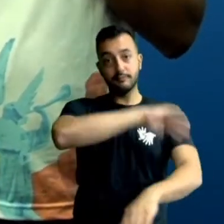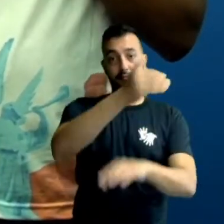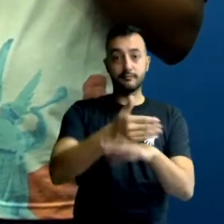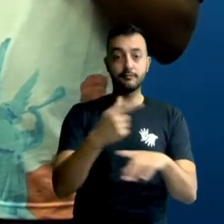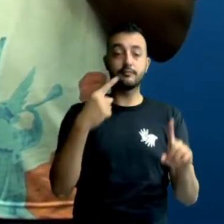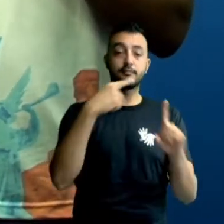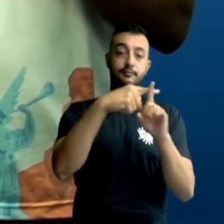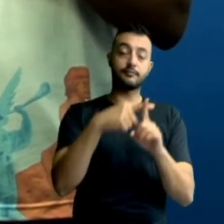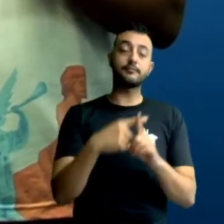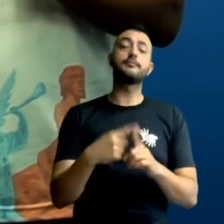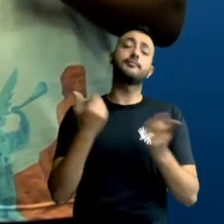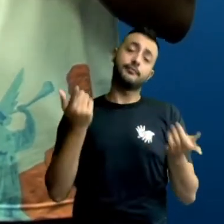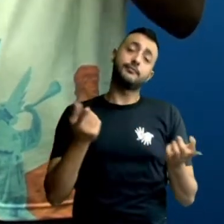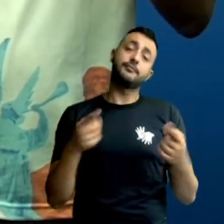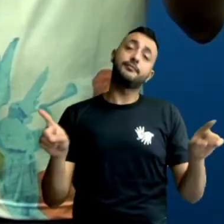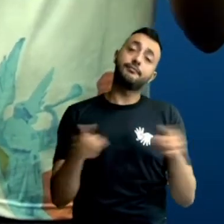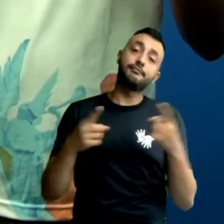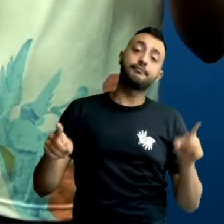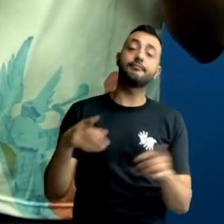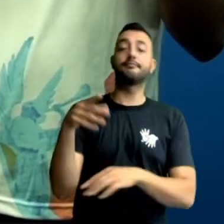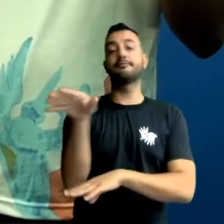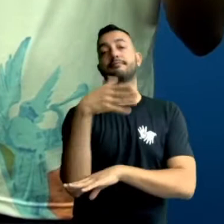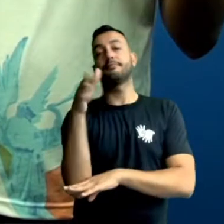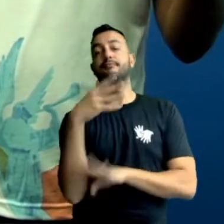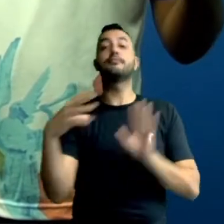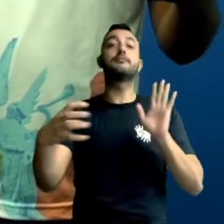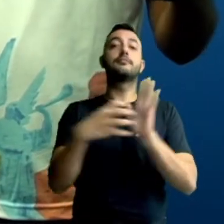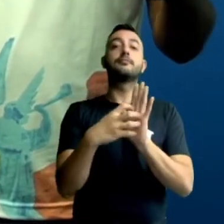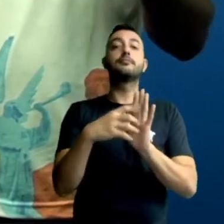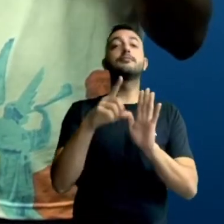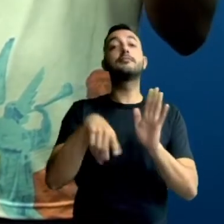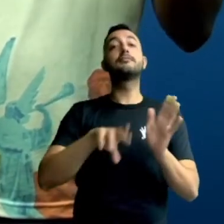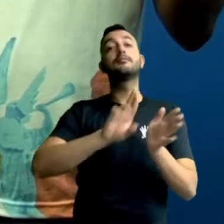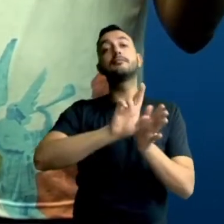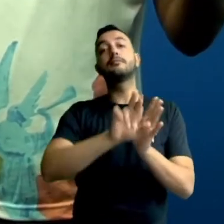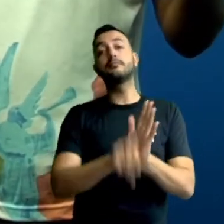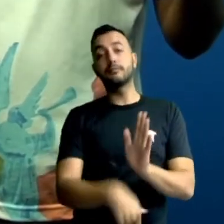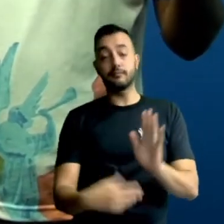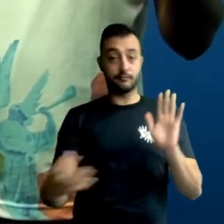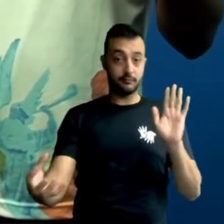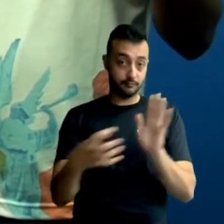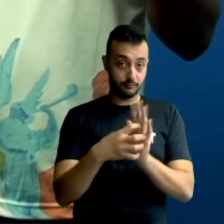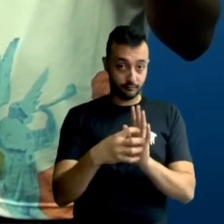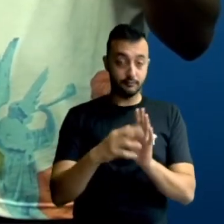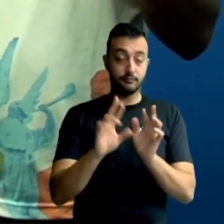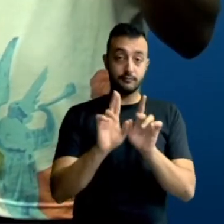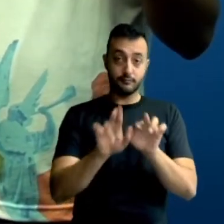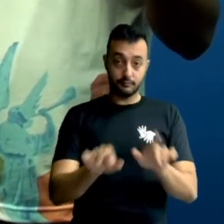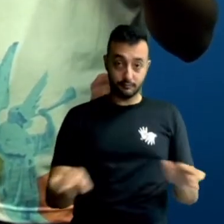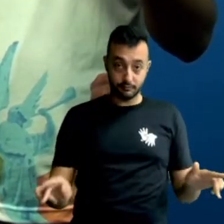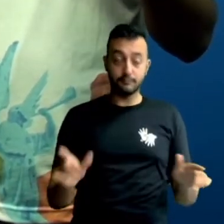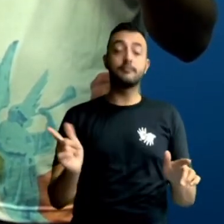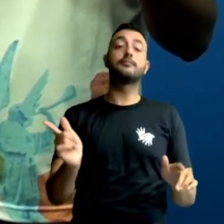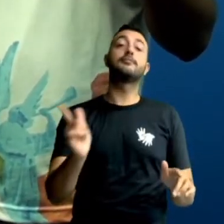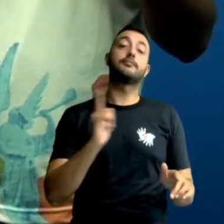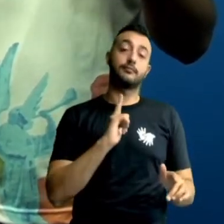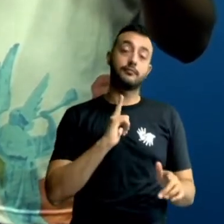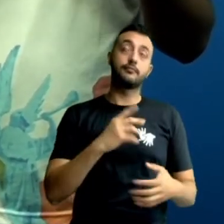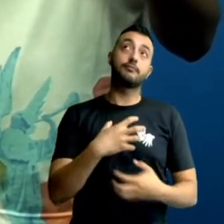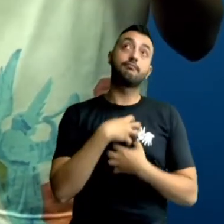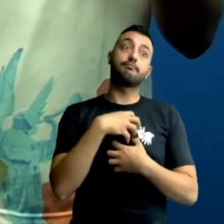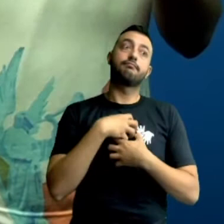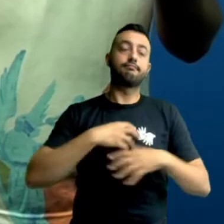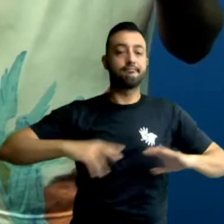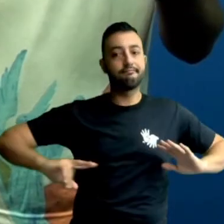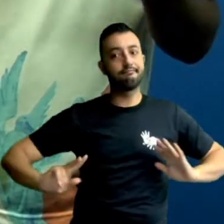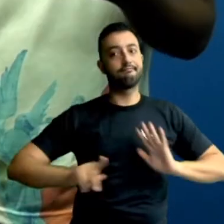que o hino, assim como a bandeira, como o brasão, são símbolos. E esses símbolos, eles alimentam o nosso sentimento